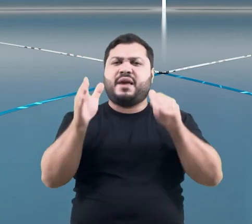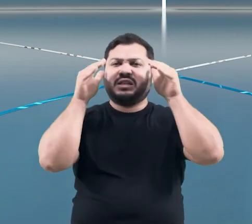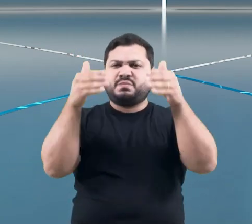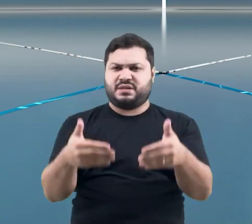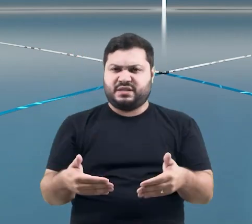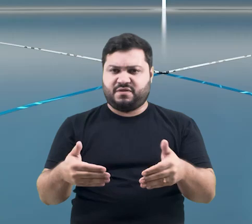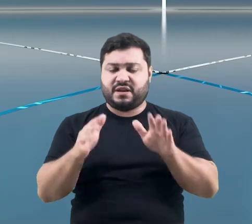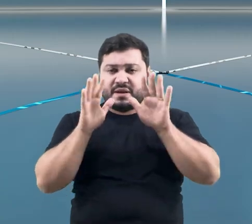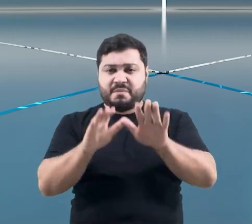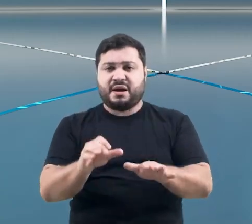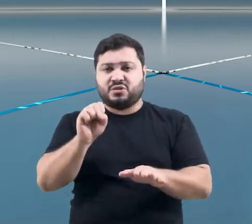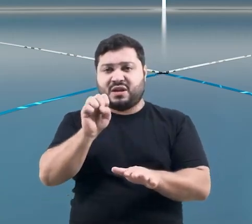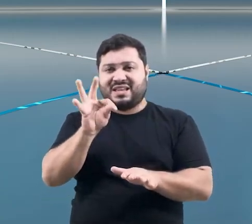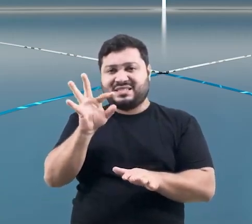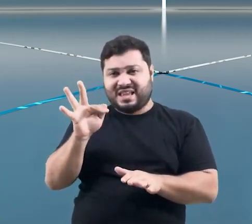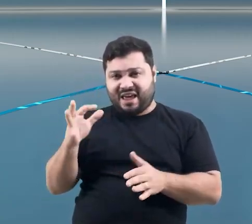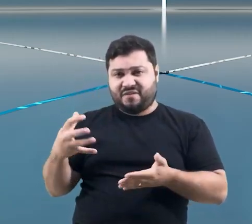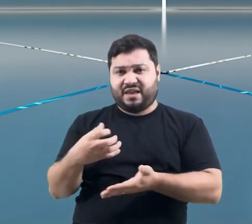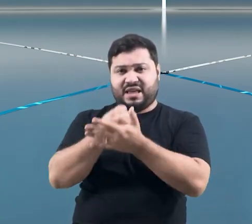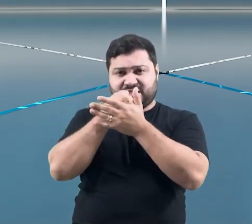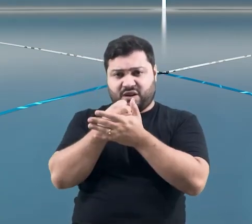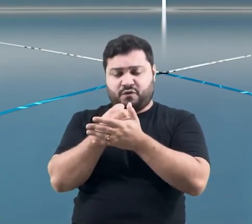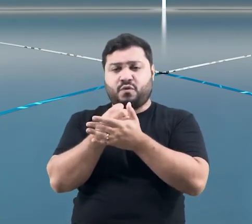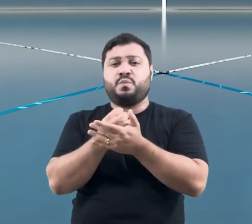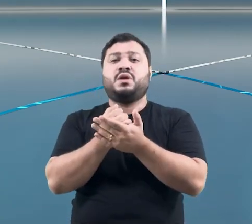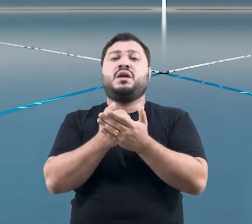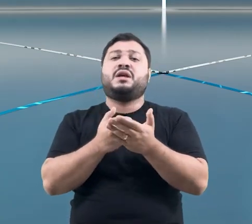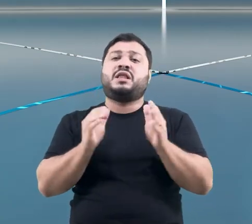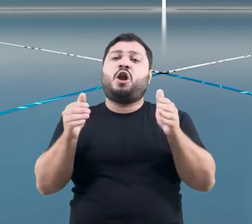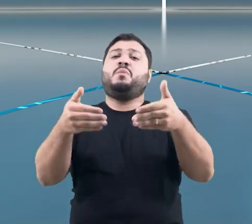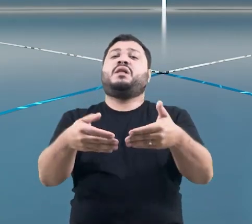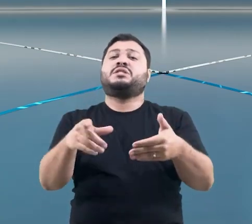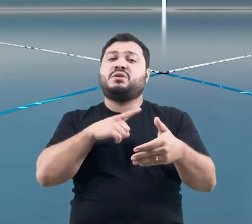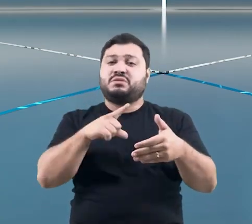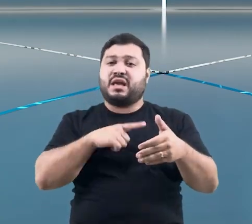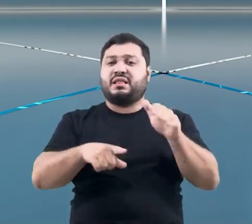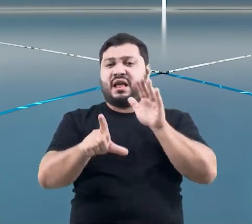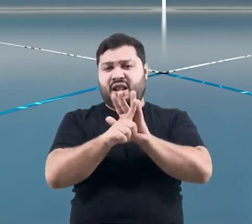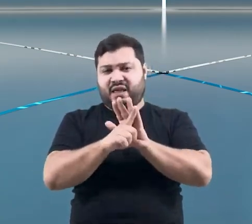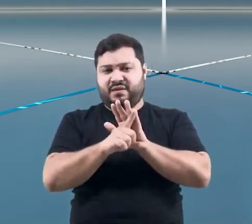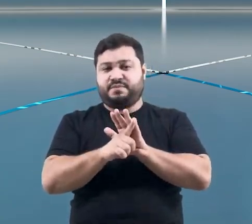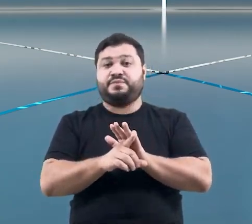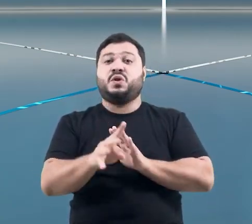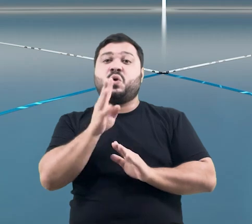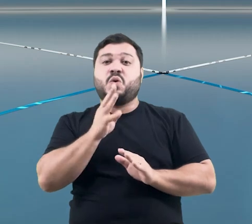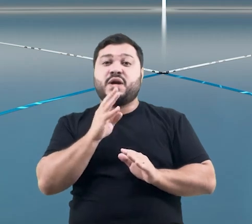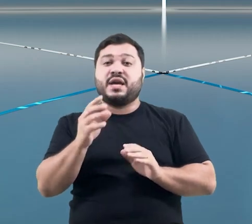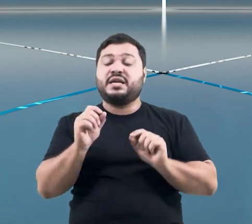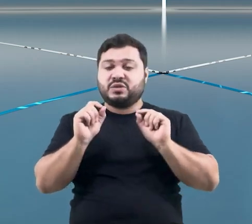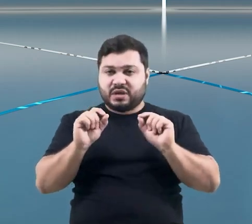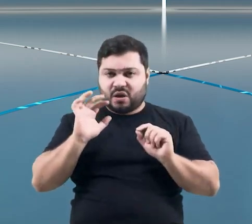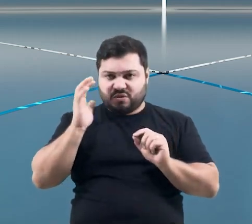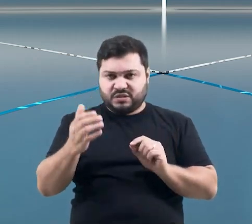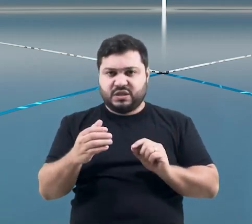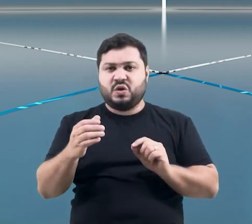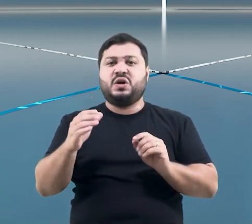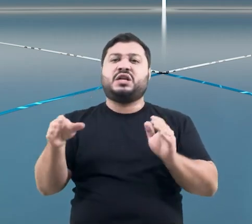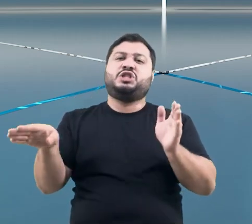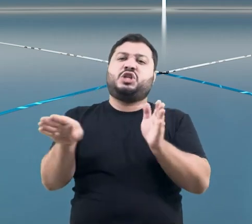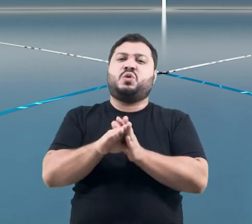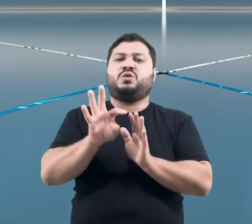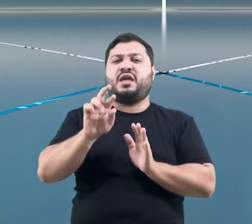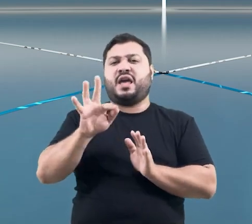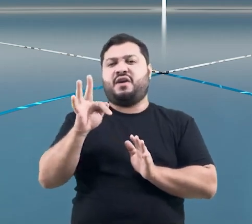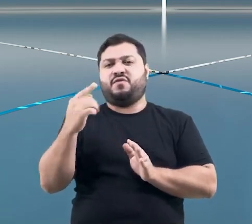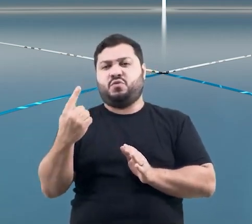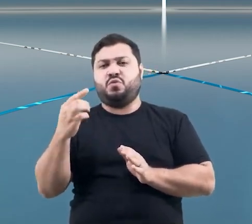são bem específicas. Mas o STF ressalvou que tal limitação deve estar prevista em lei. Conheça o desfecho do caso